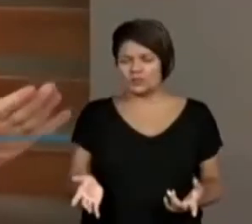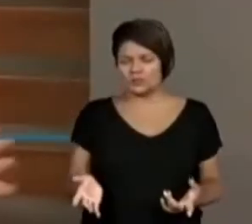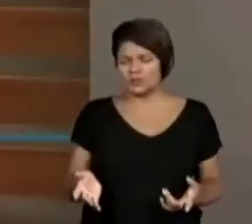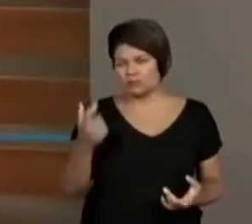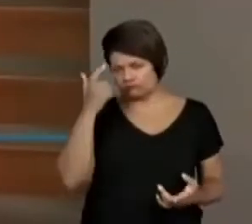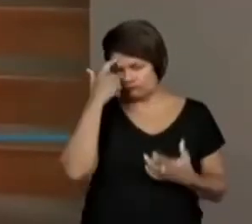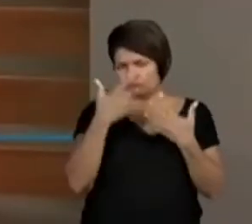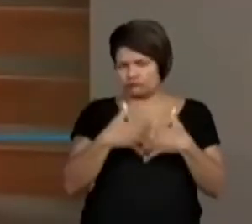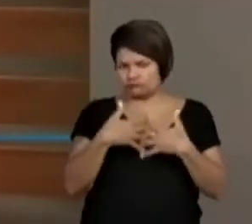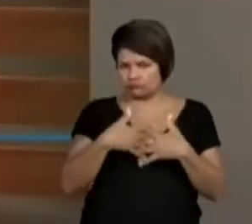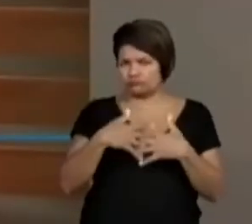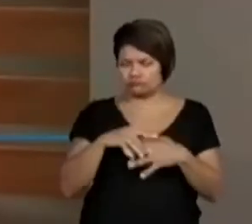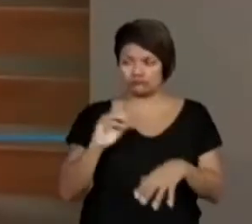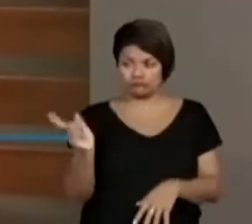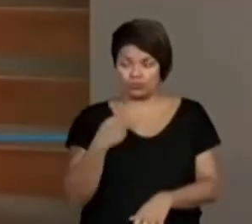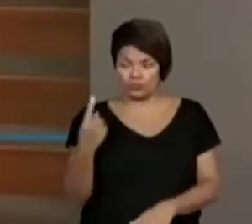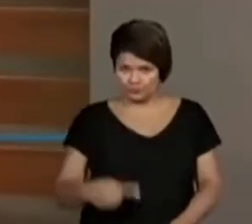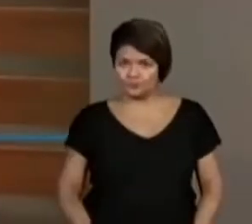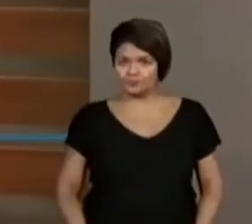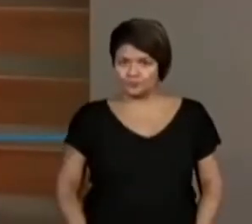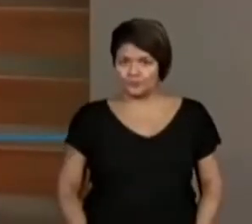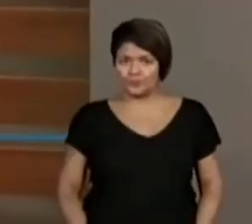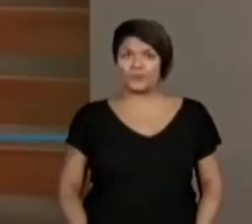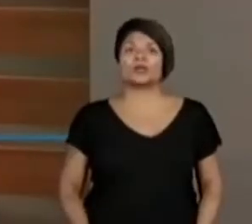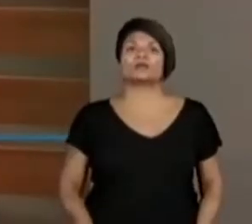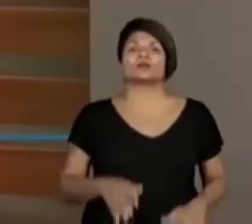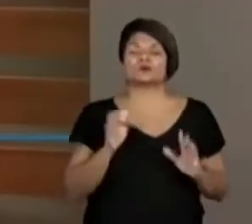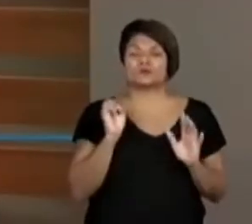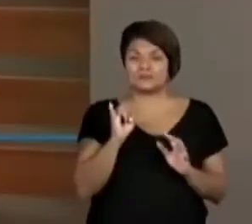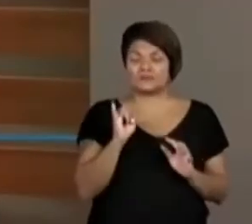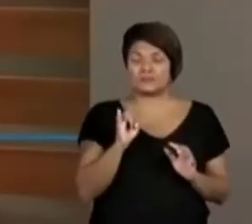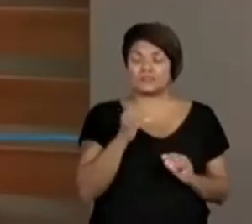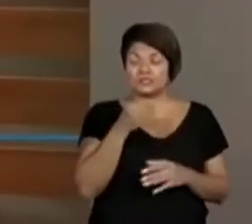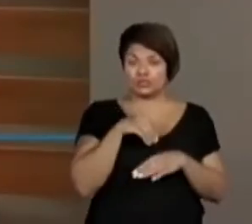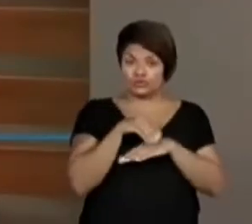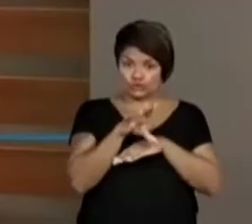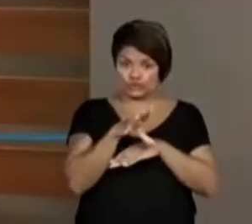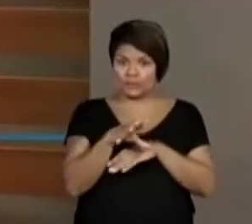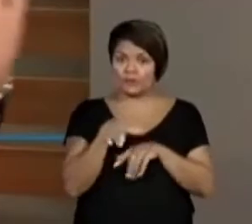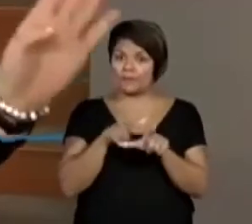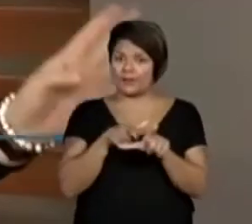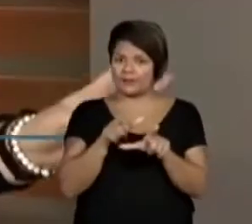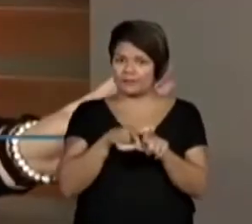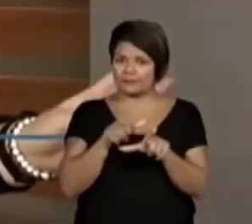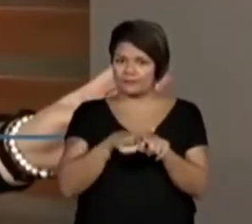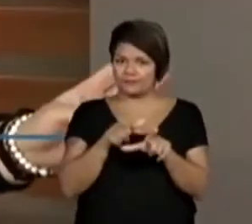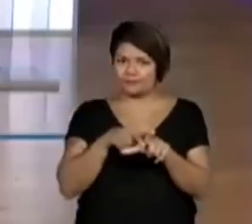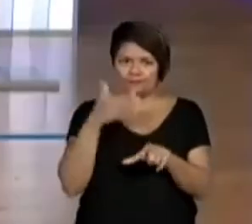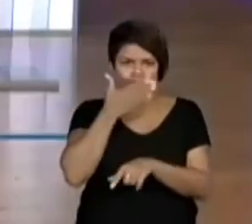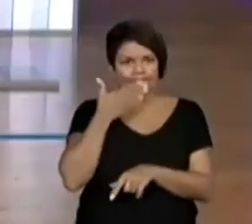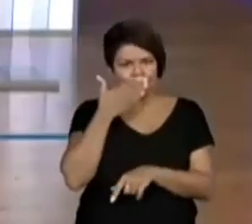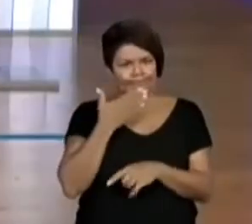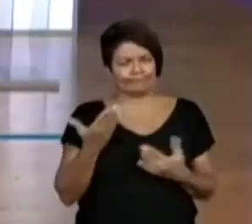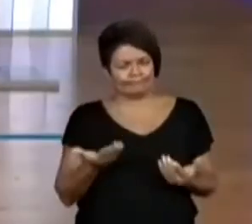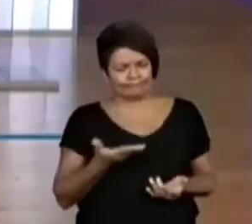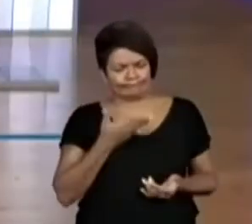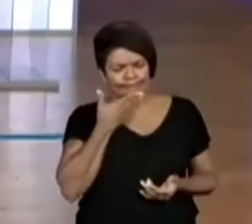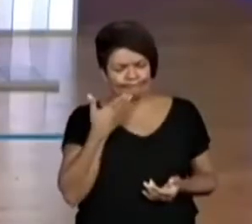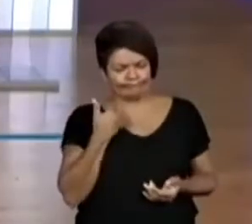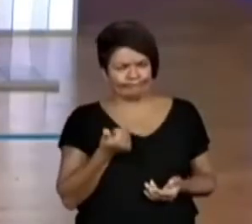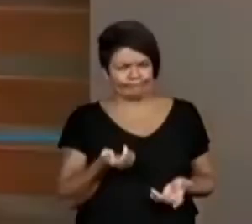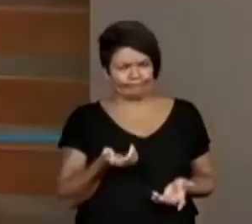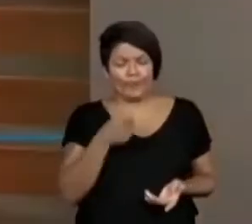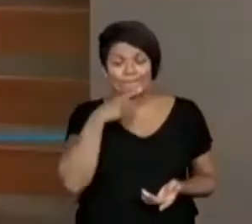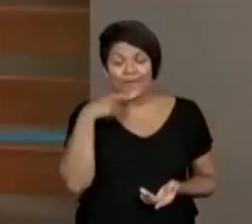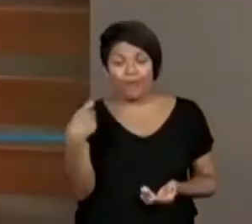resposta. Se eu juntar as dicas, que tinha um pezinho desenhado pela professora, essa dica foi doce, né? Foi para